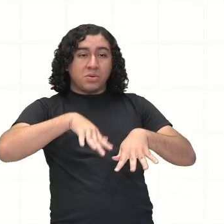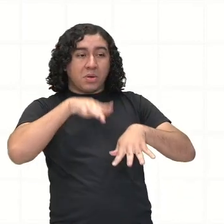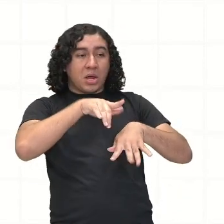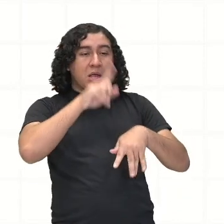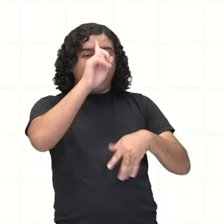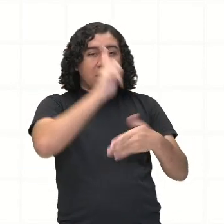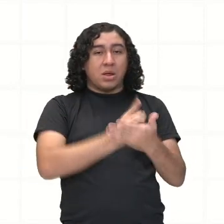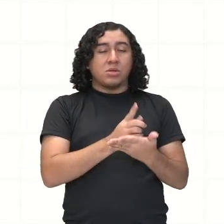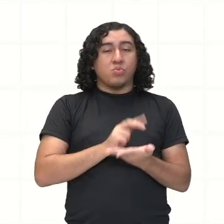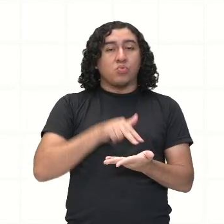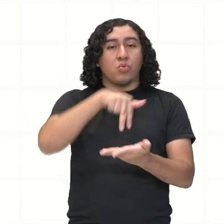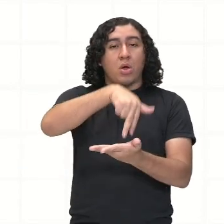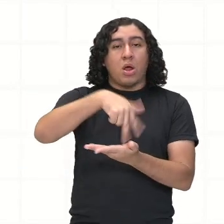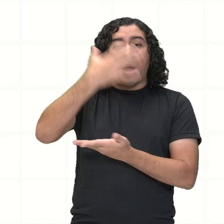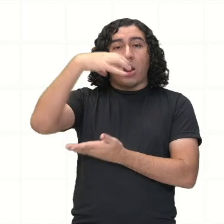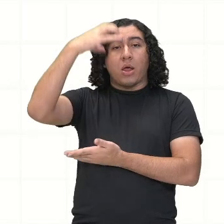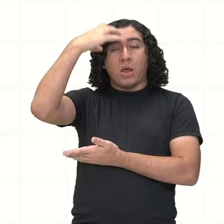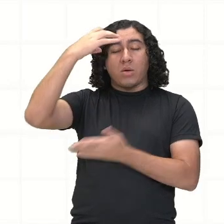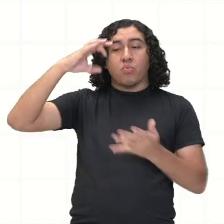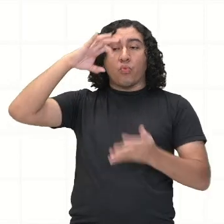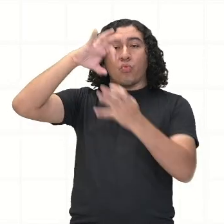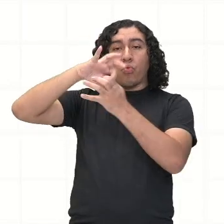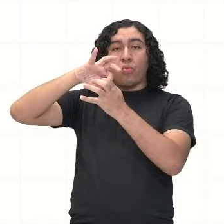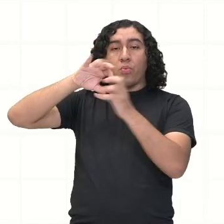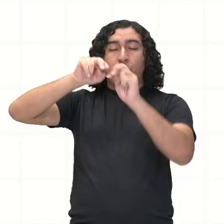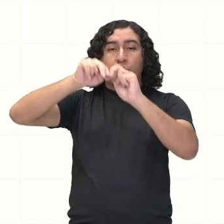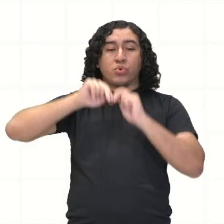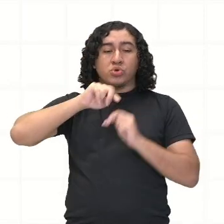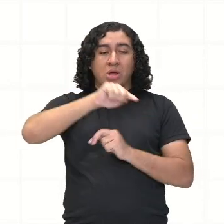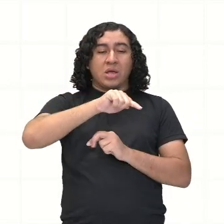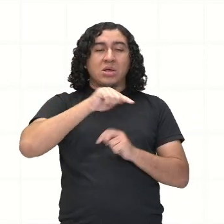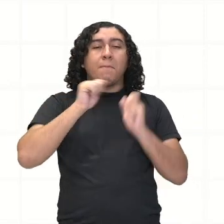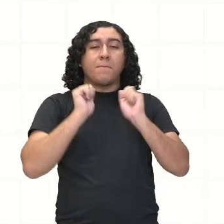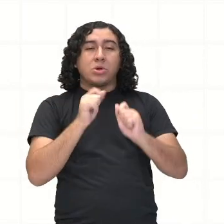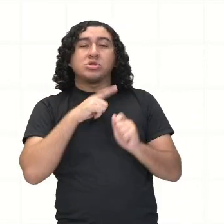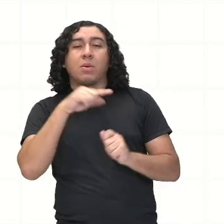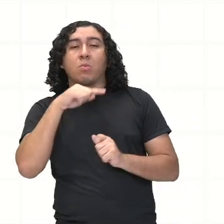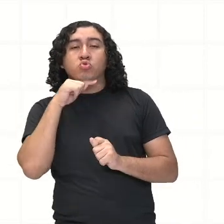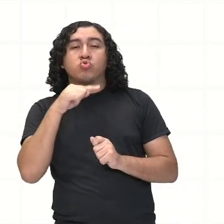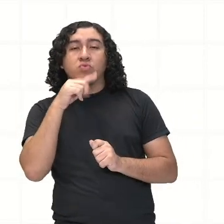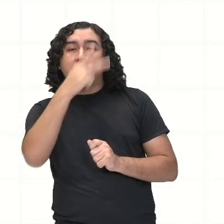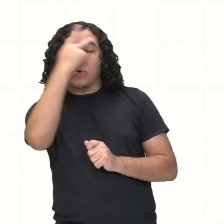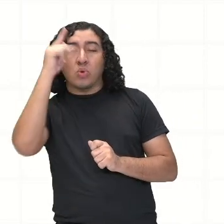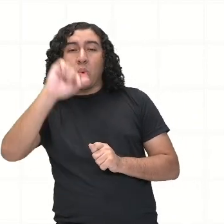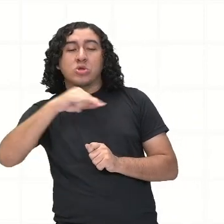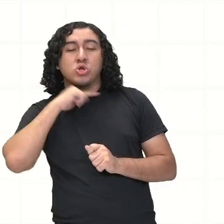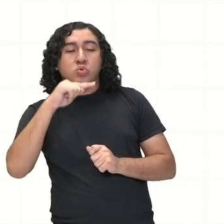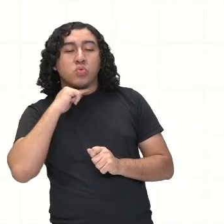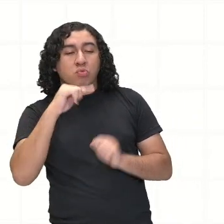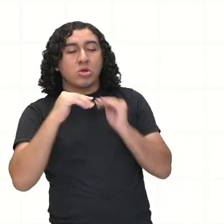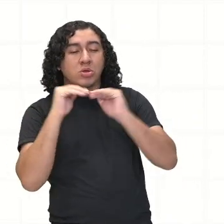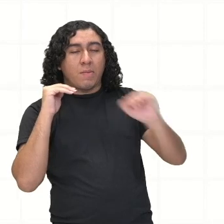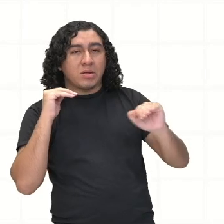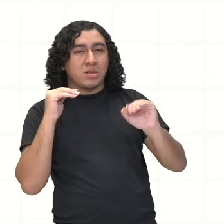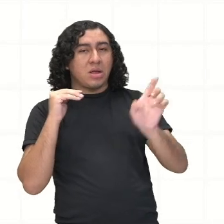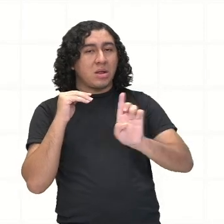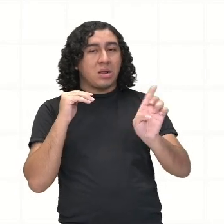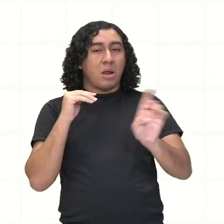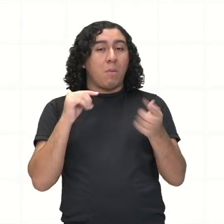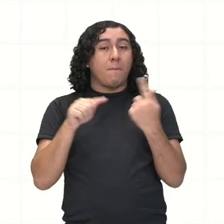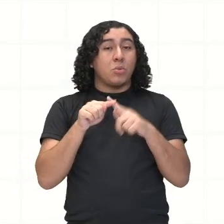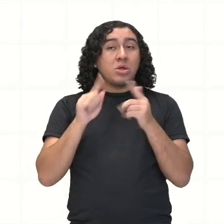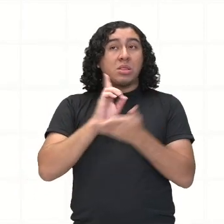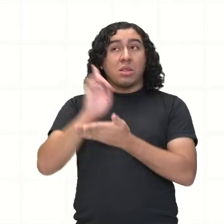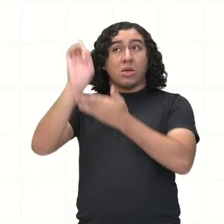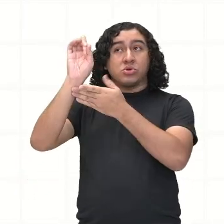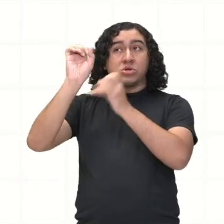uma nação. Logo, esse poder ele não pode ser questionado, visto que ele tem o poder porque foi Deus que instituiu